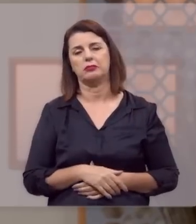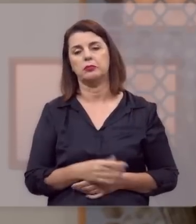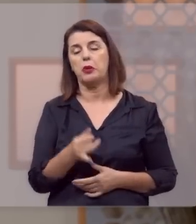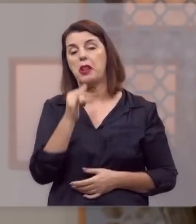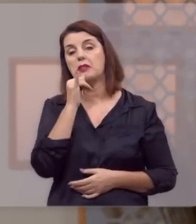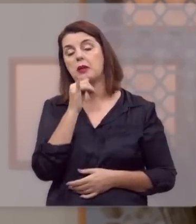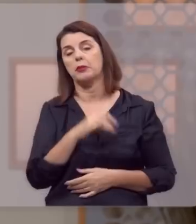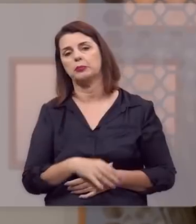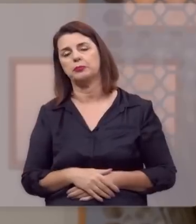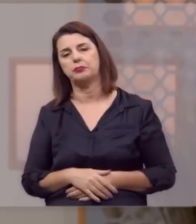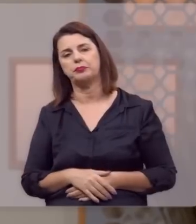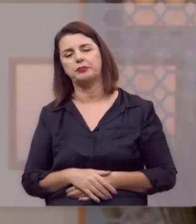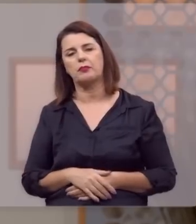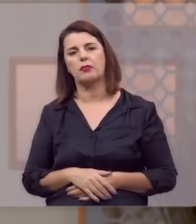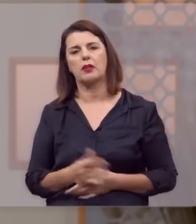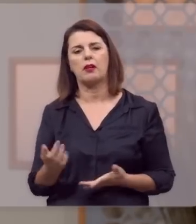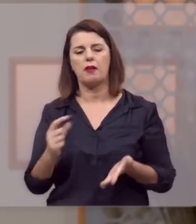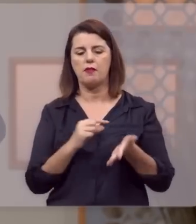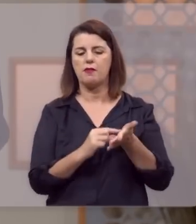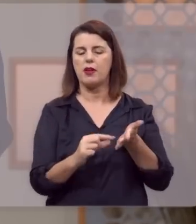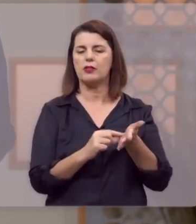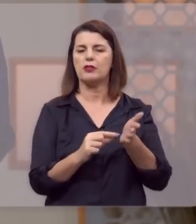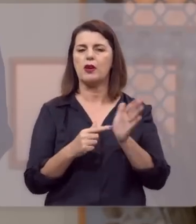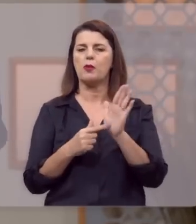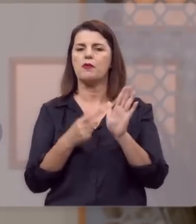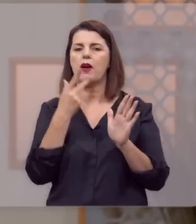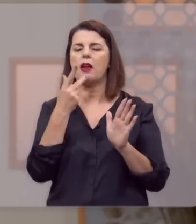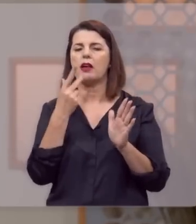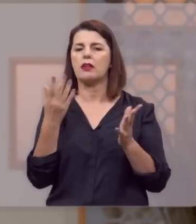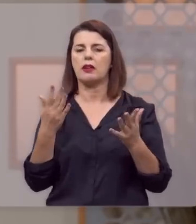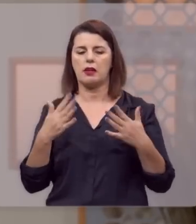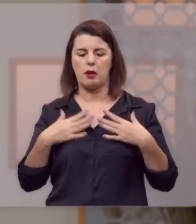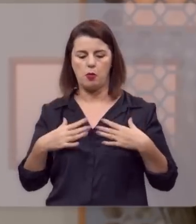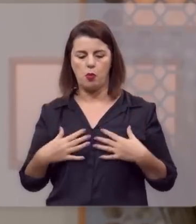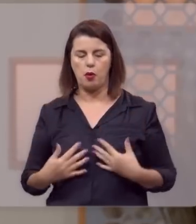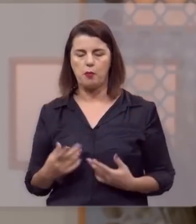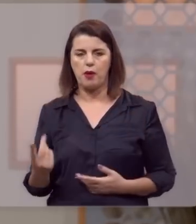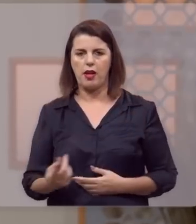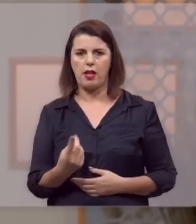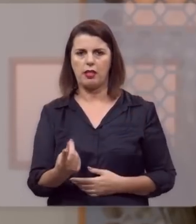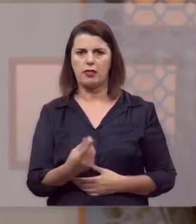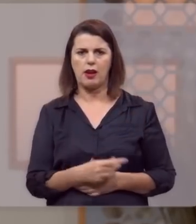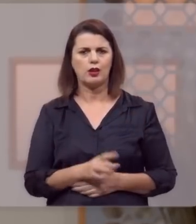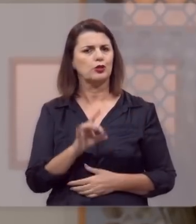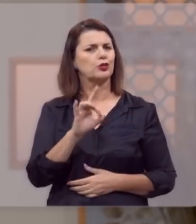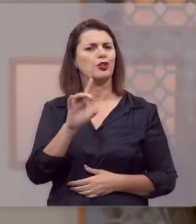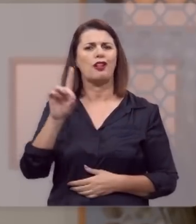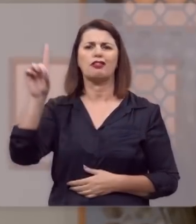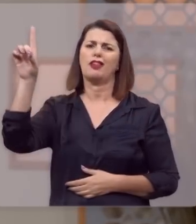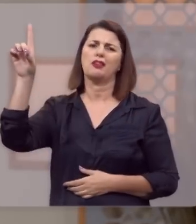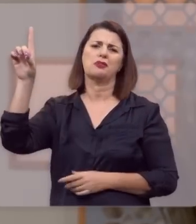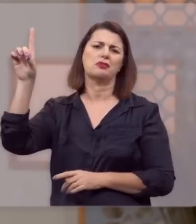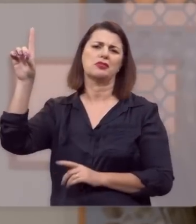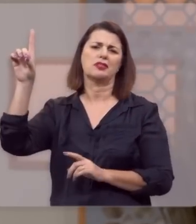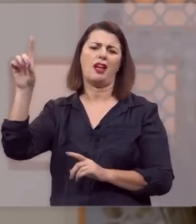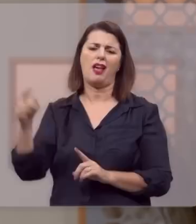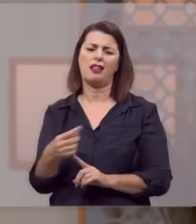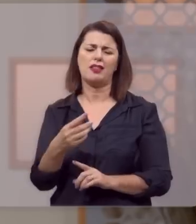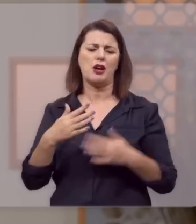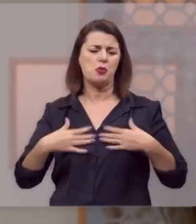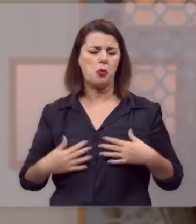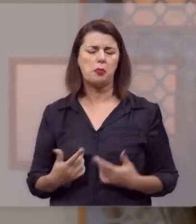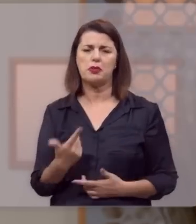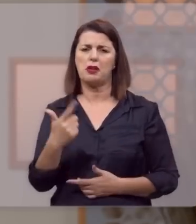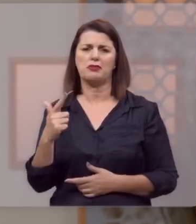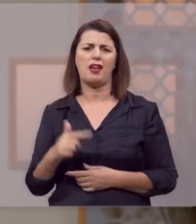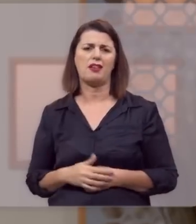Por exemplo, esse versículo reprova a ideia de que a matéria é eterna. Eterno só Deus o é. A